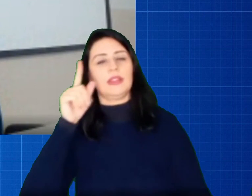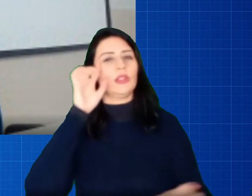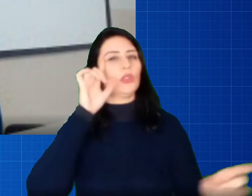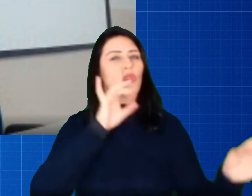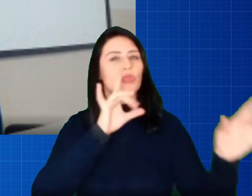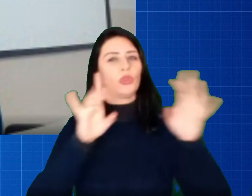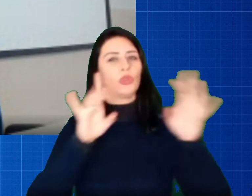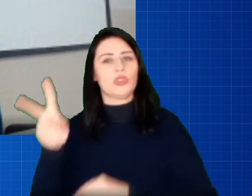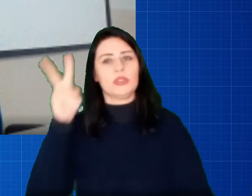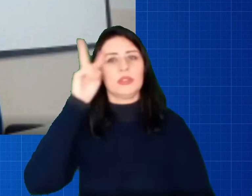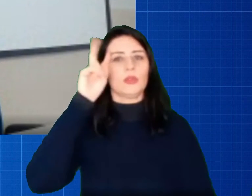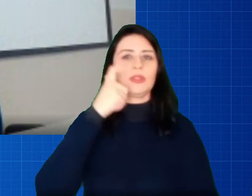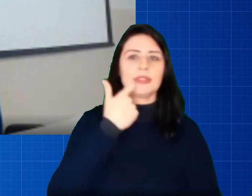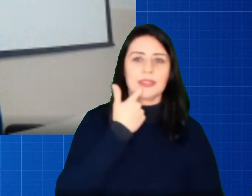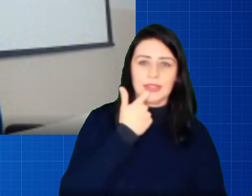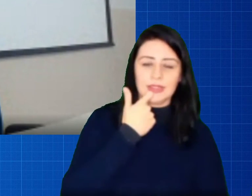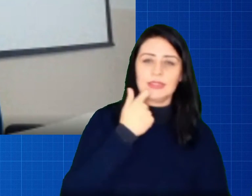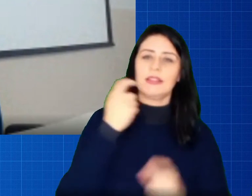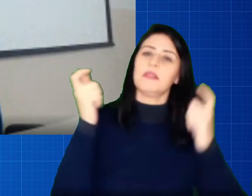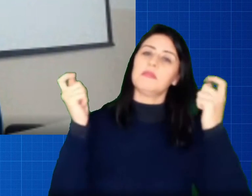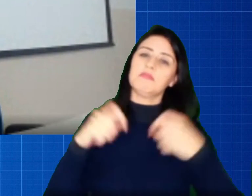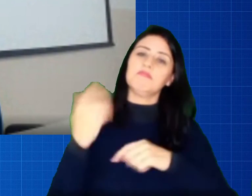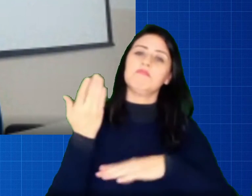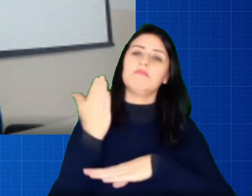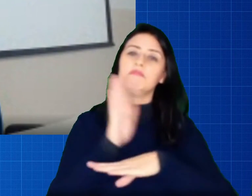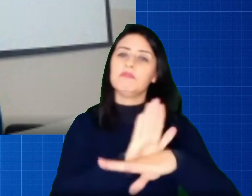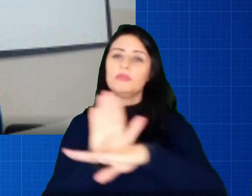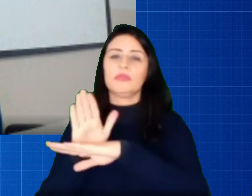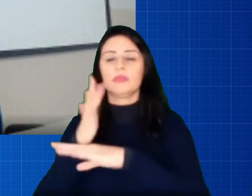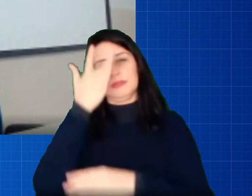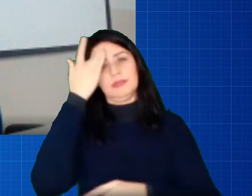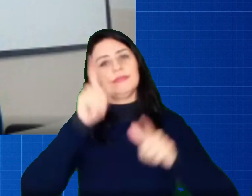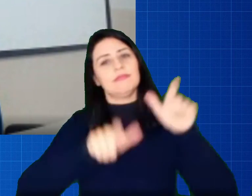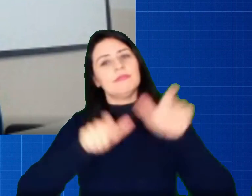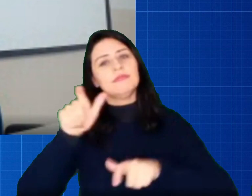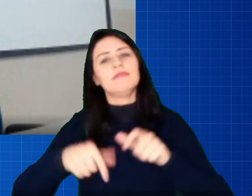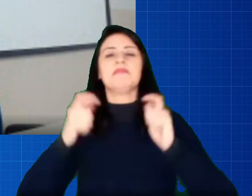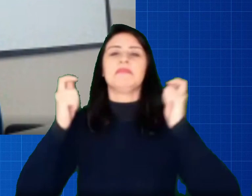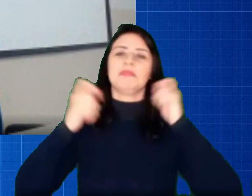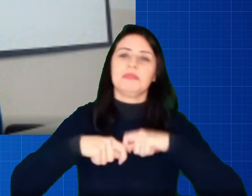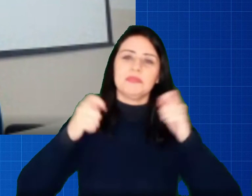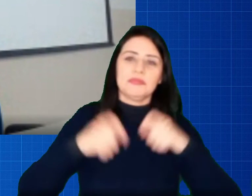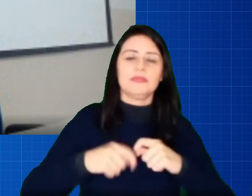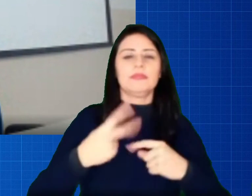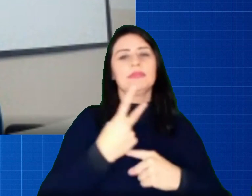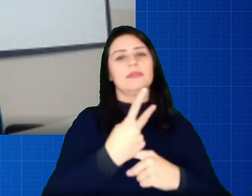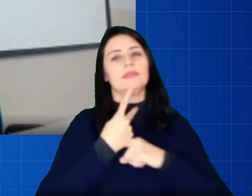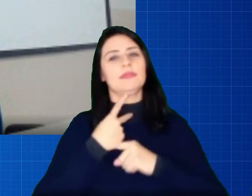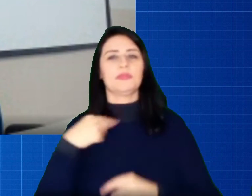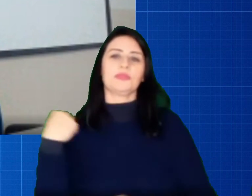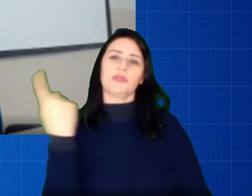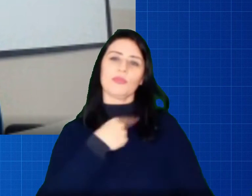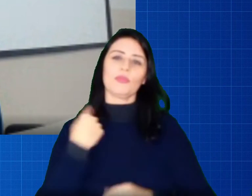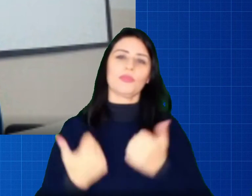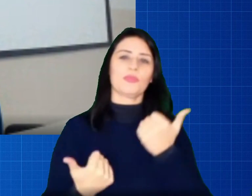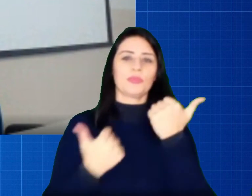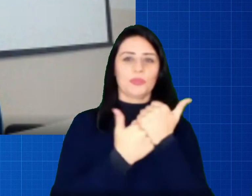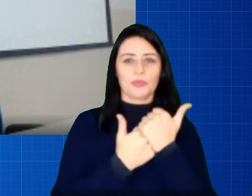estamos lá também presencialmente, das 8 às 17, todos os dias, de segunda a sexta, para poder cooperar quem